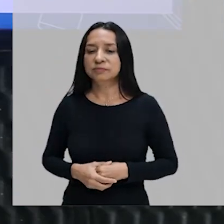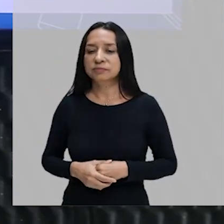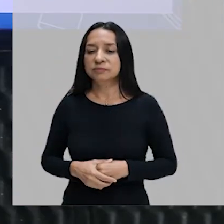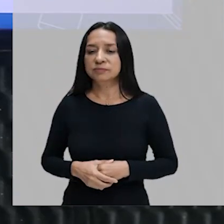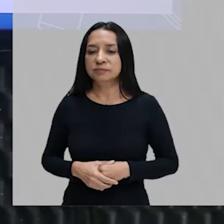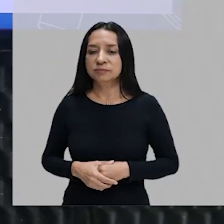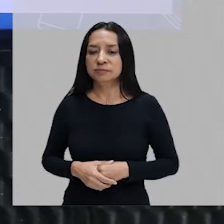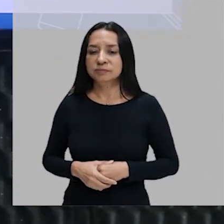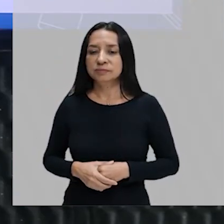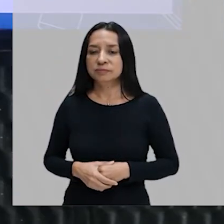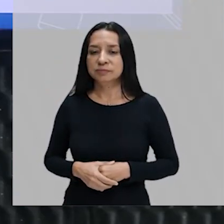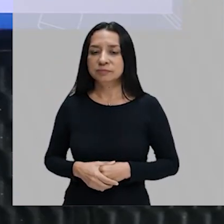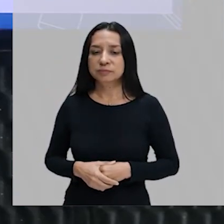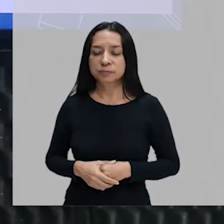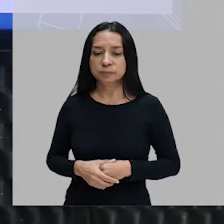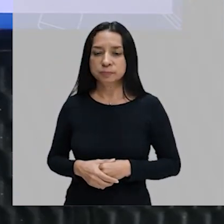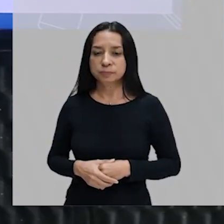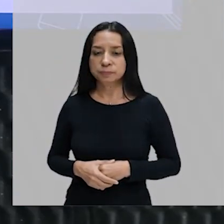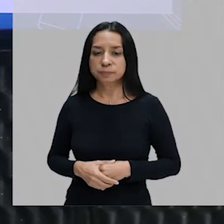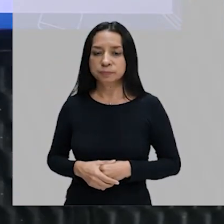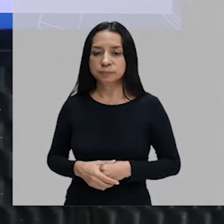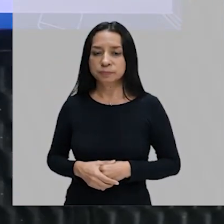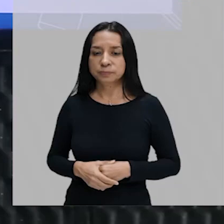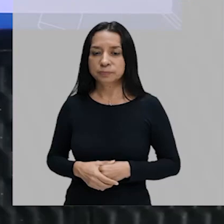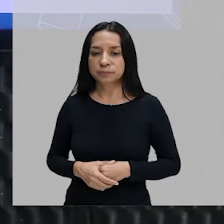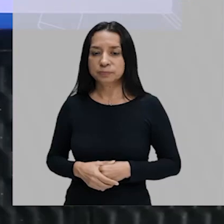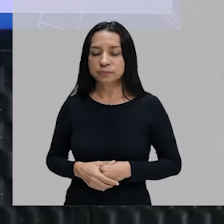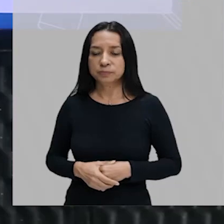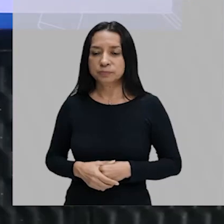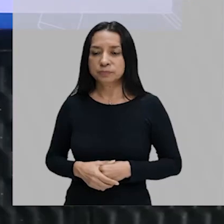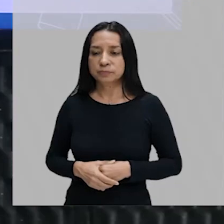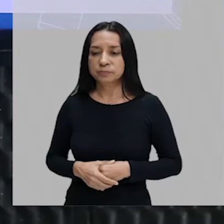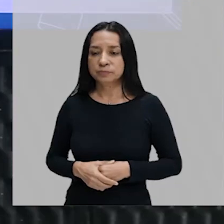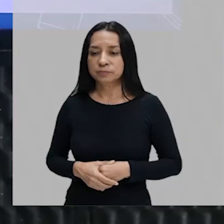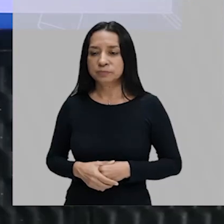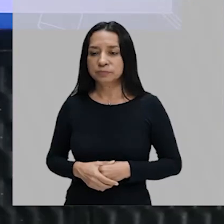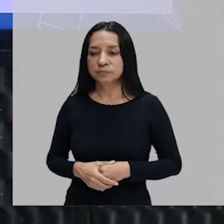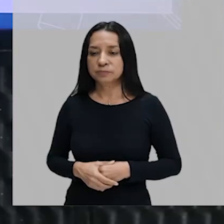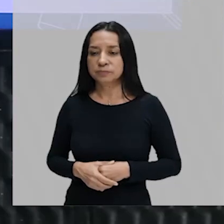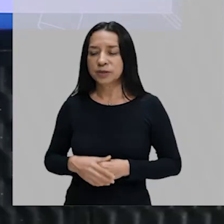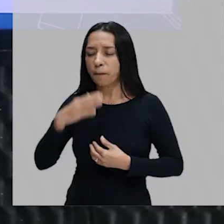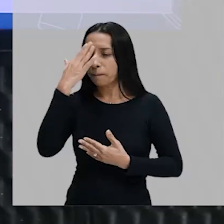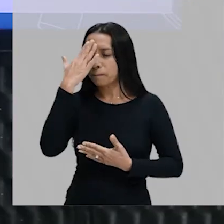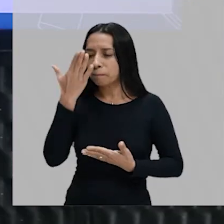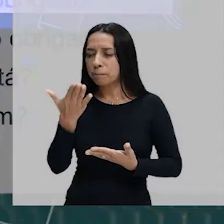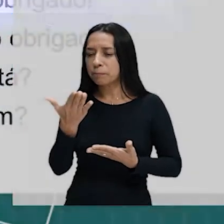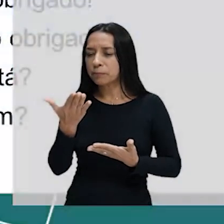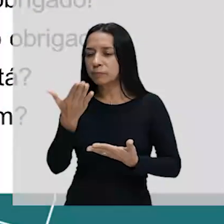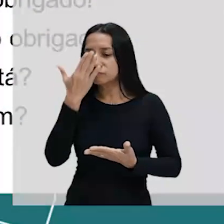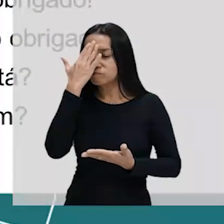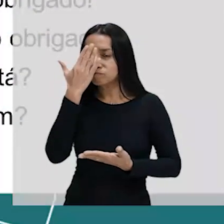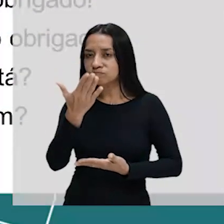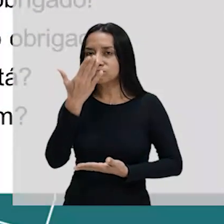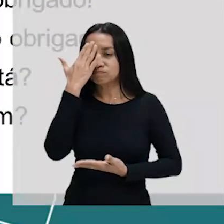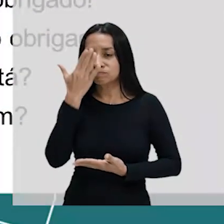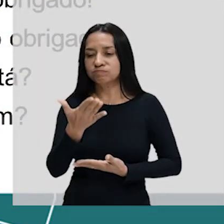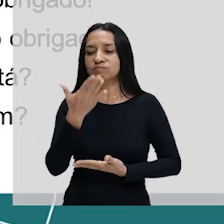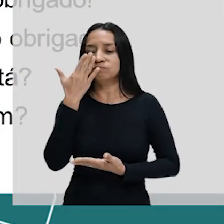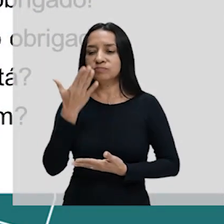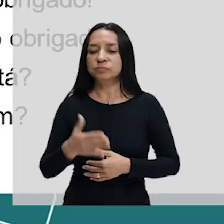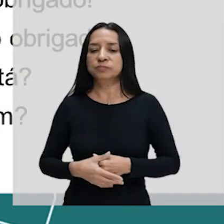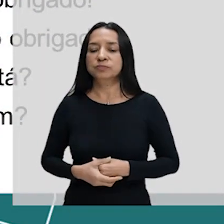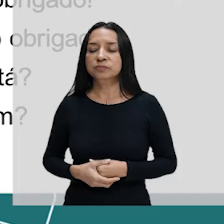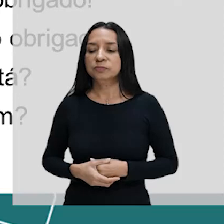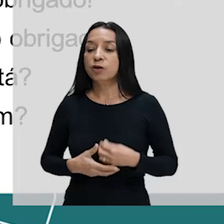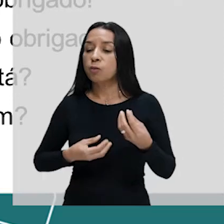o L, genial. Genial, muitas gracias. Magnífico, muito obrigado. Como